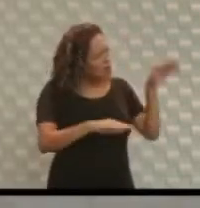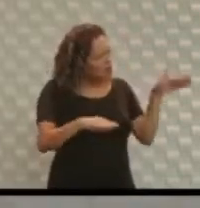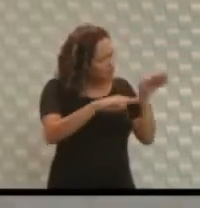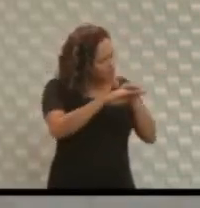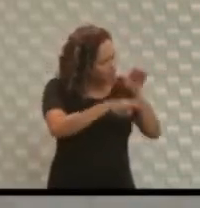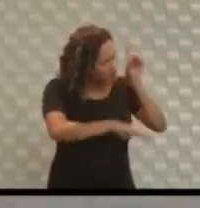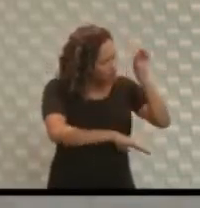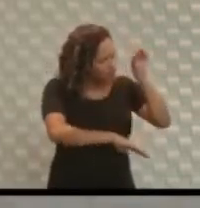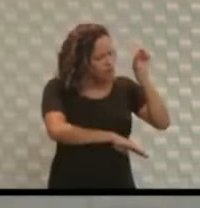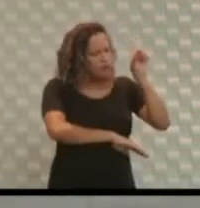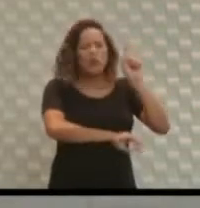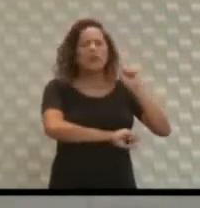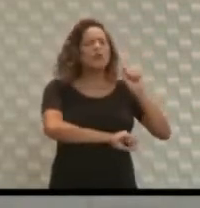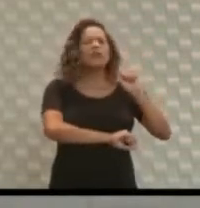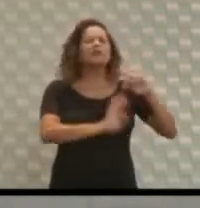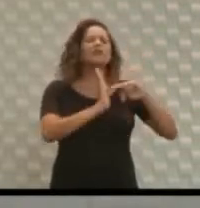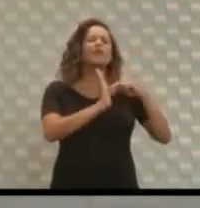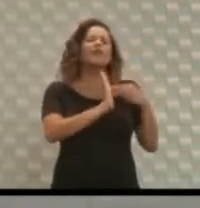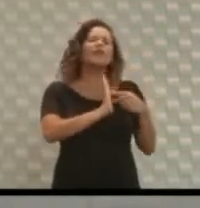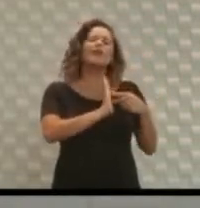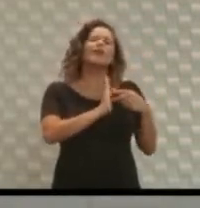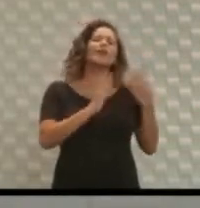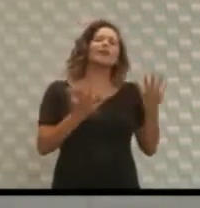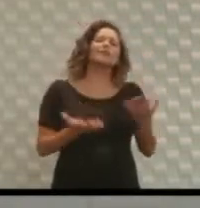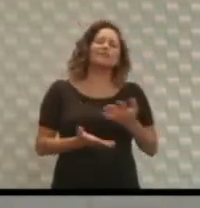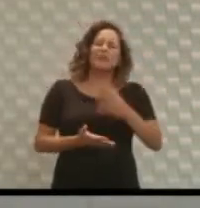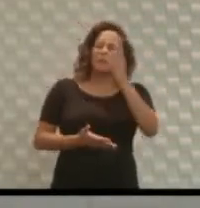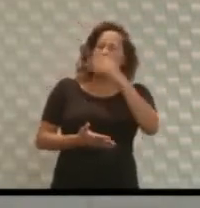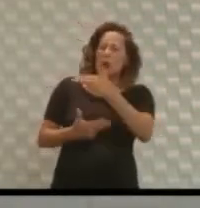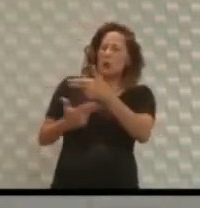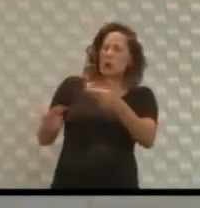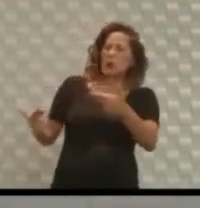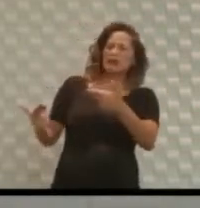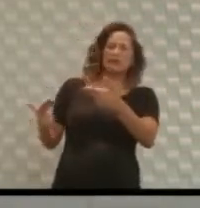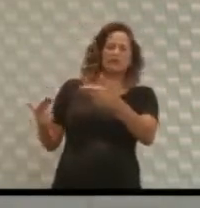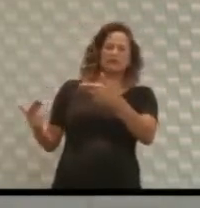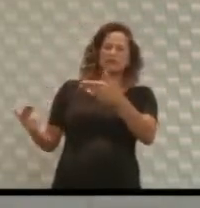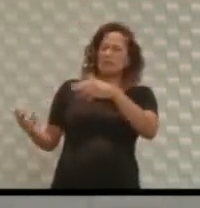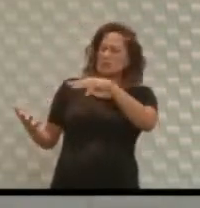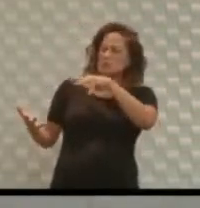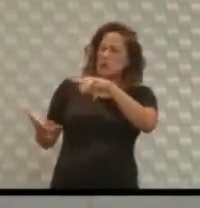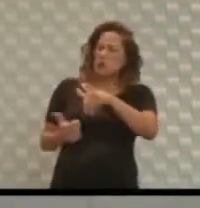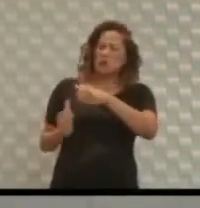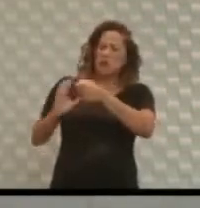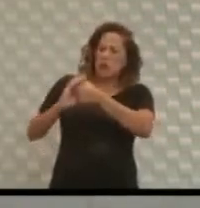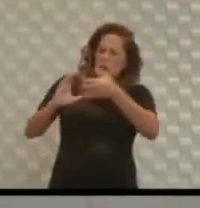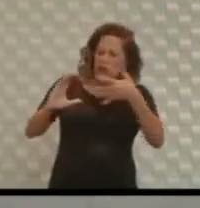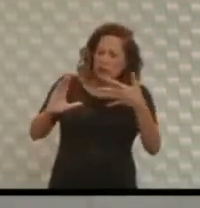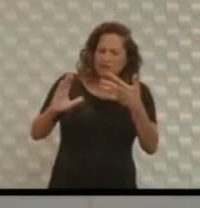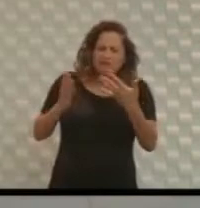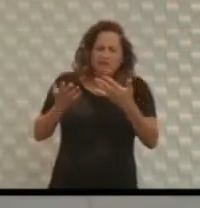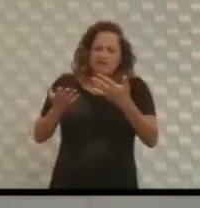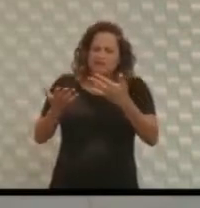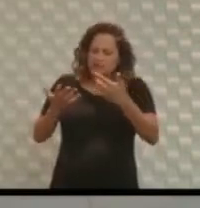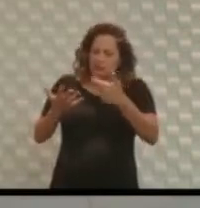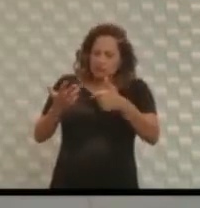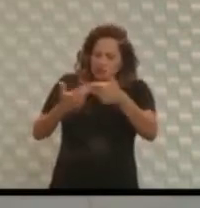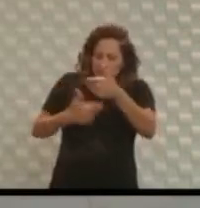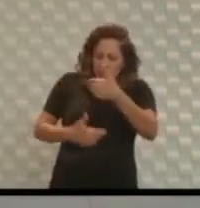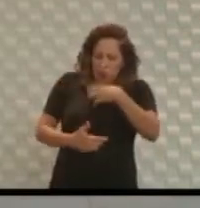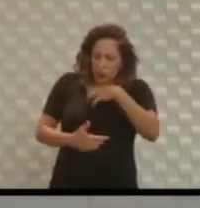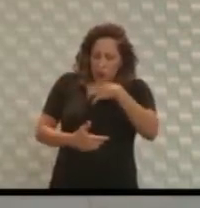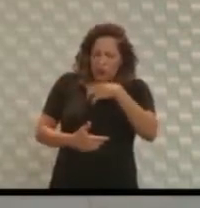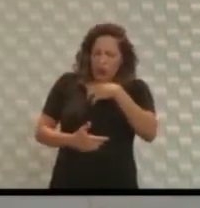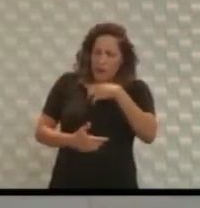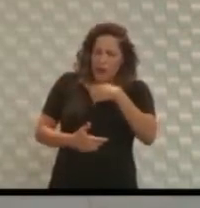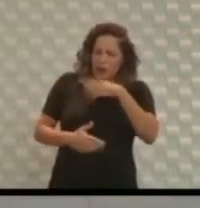o mal. Aborreça o mal. Aborreça os maus comportamentos. Aborreça o mal que muitas vezes